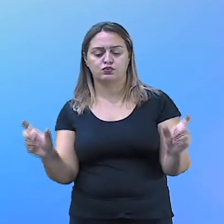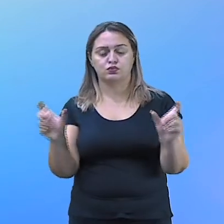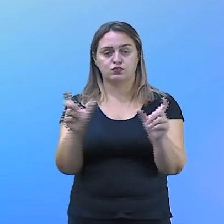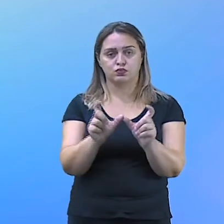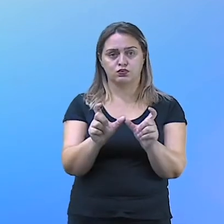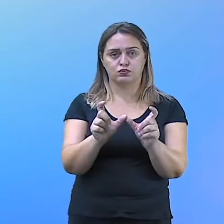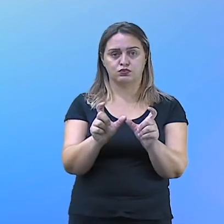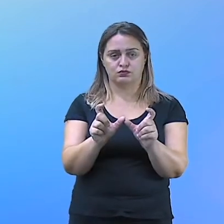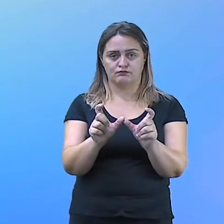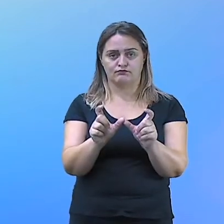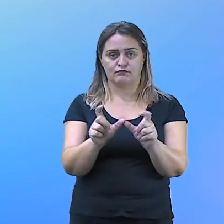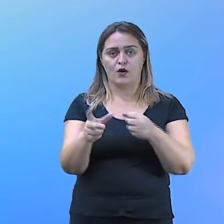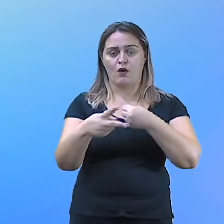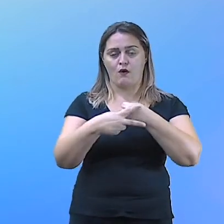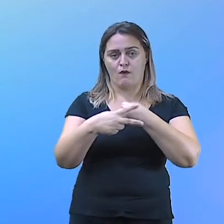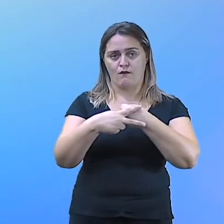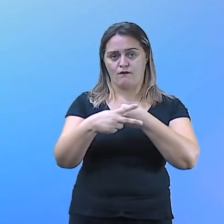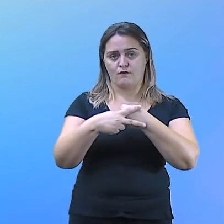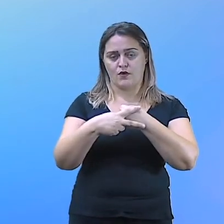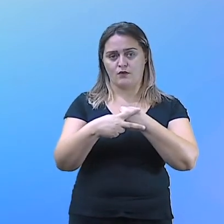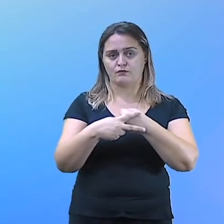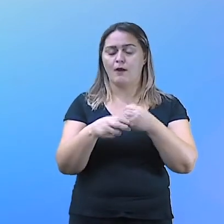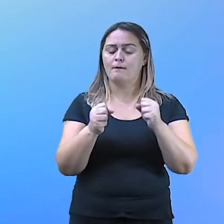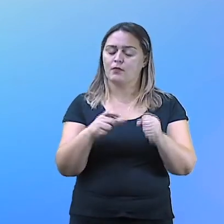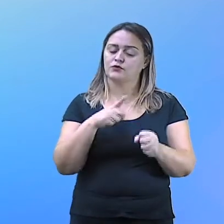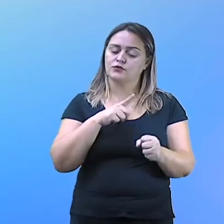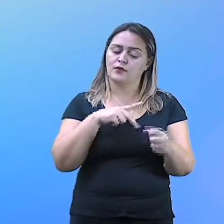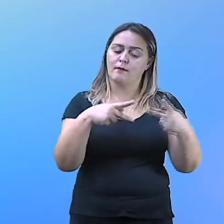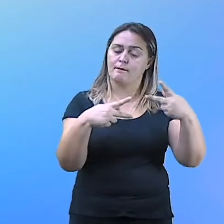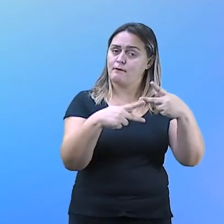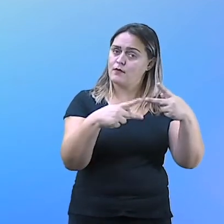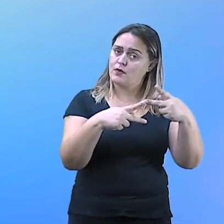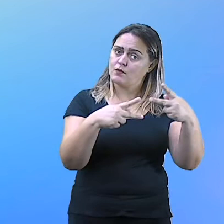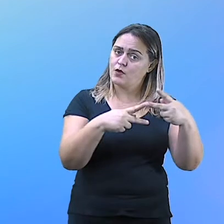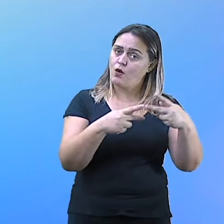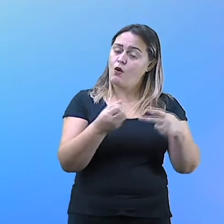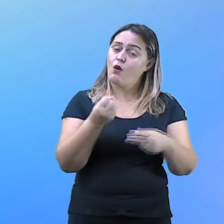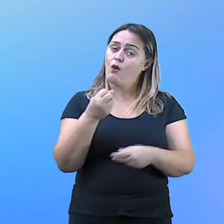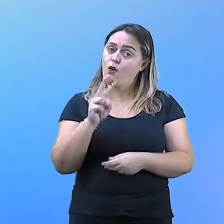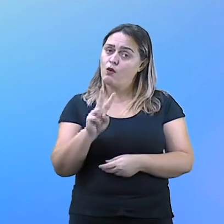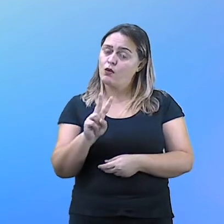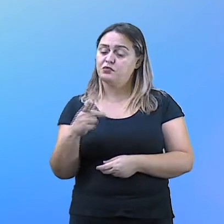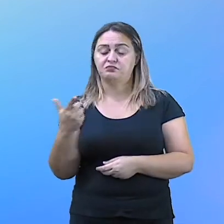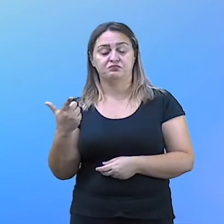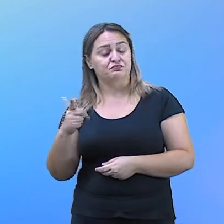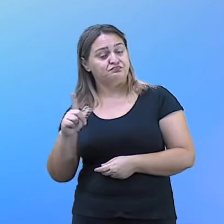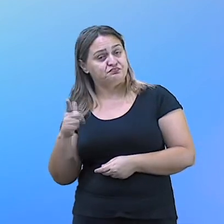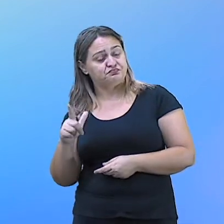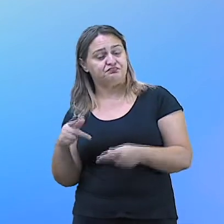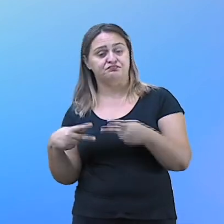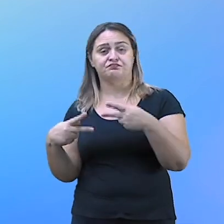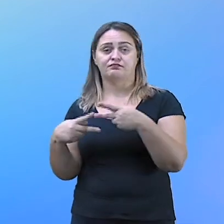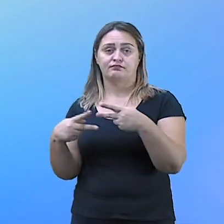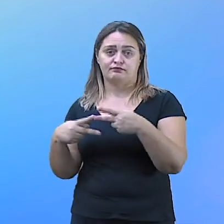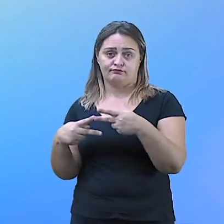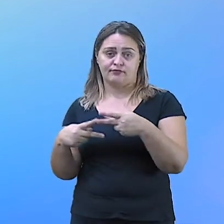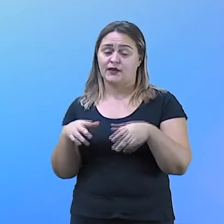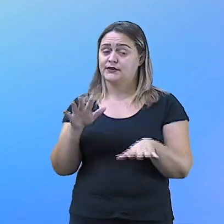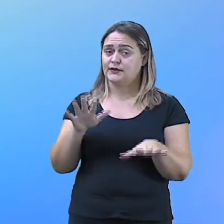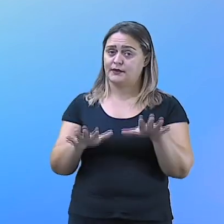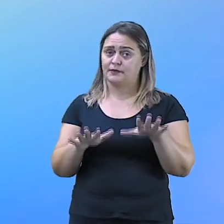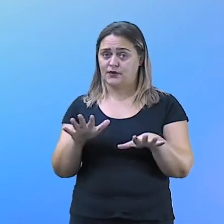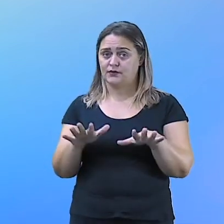verbo, através de uma preposição ou sem o auxílio da preposição.